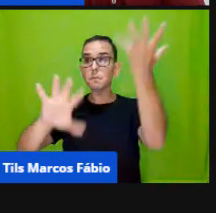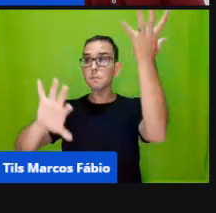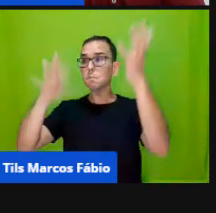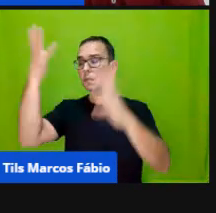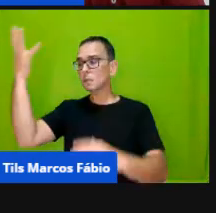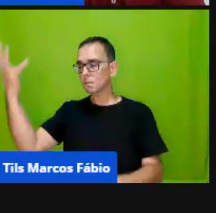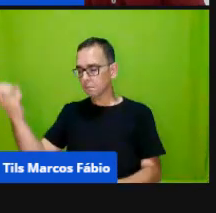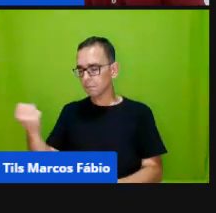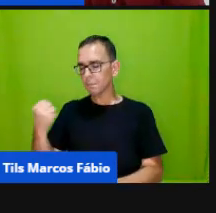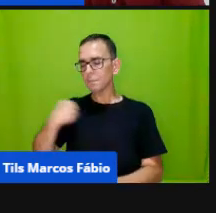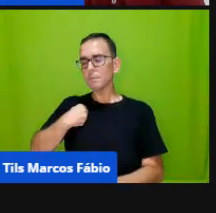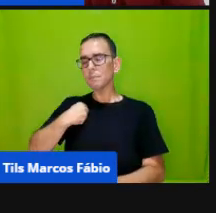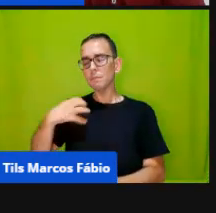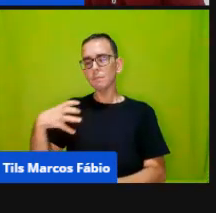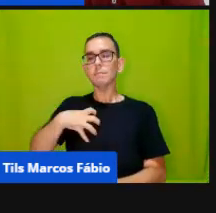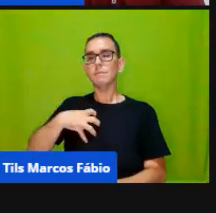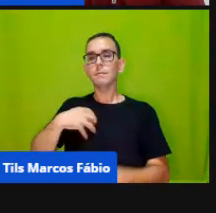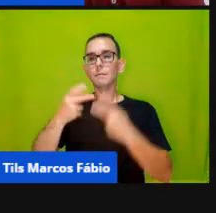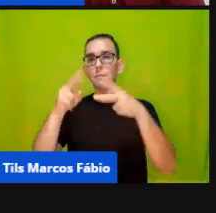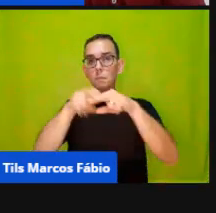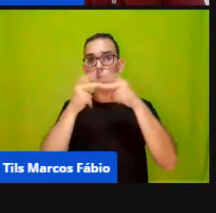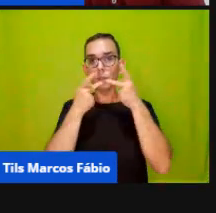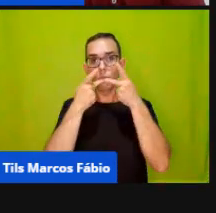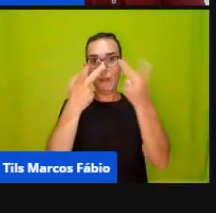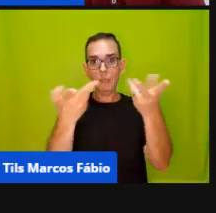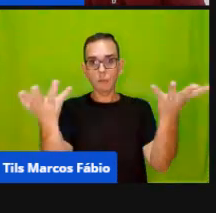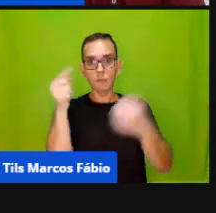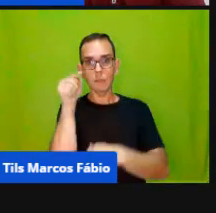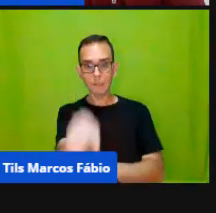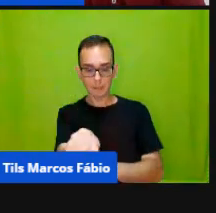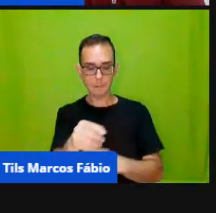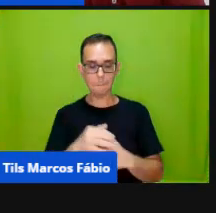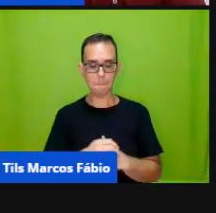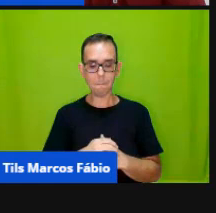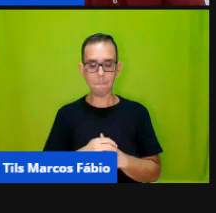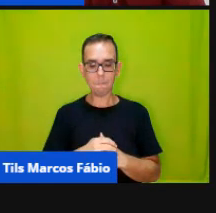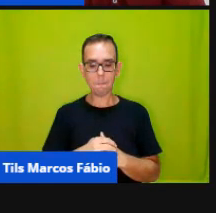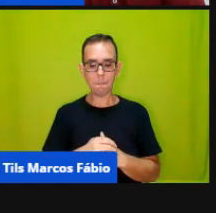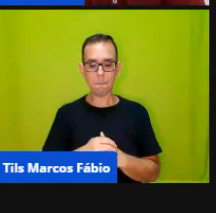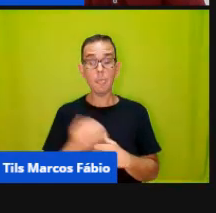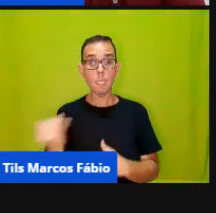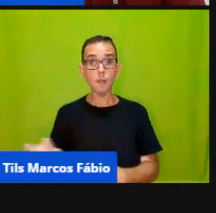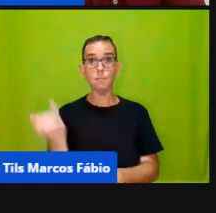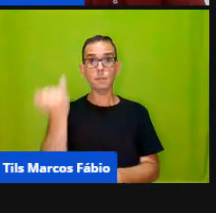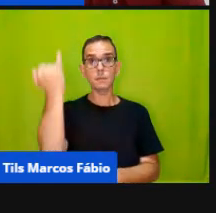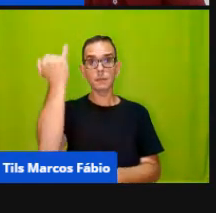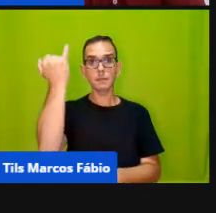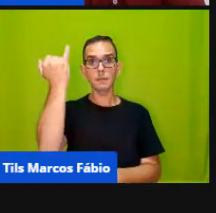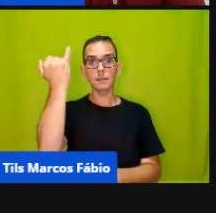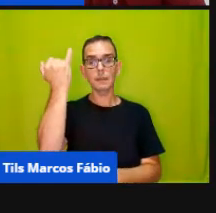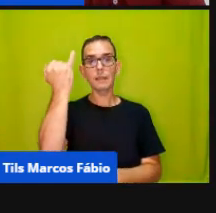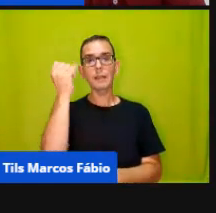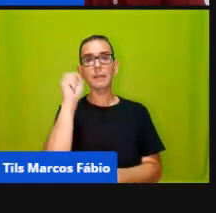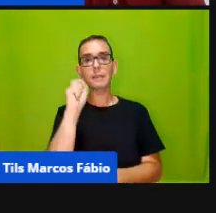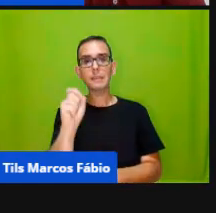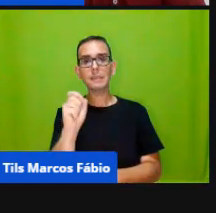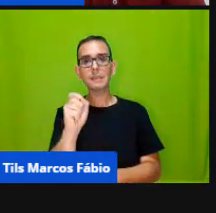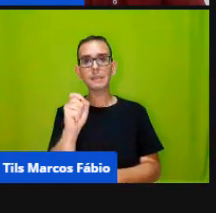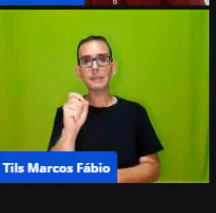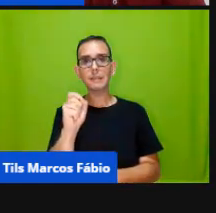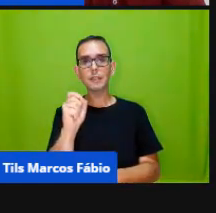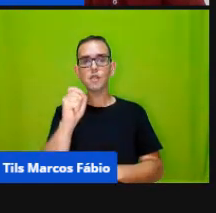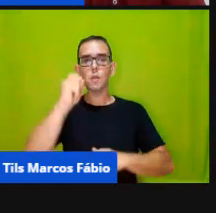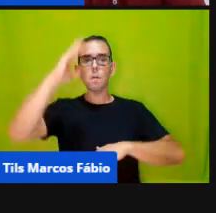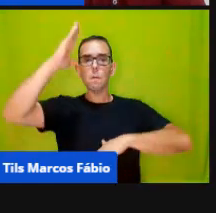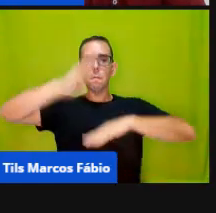muito, por isso eu estou contando para vocês aqui, da importância que teve o professor